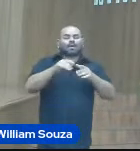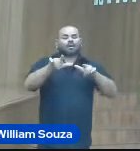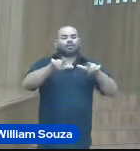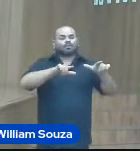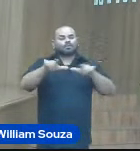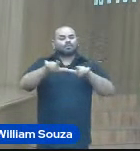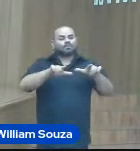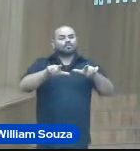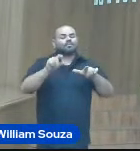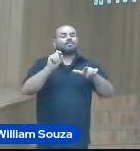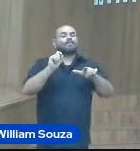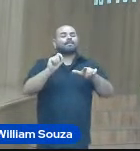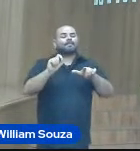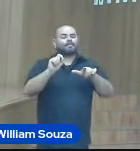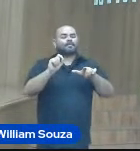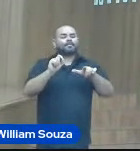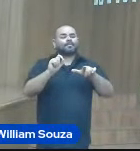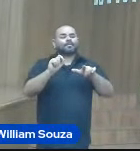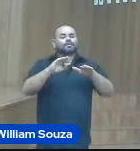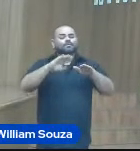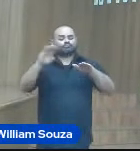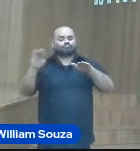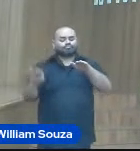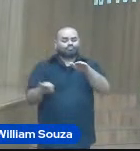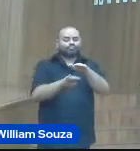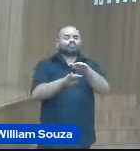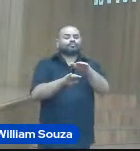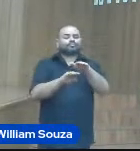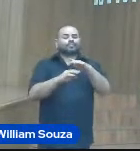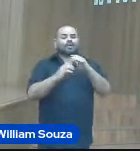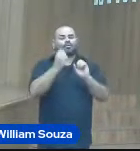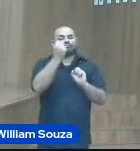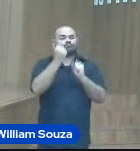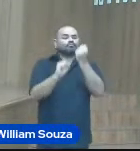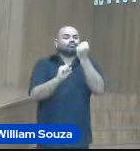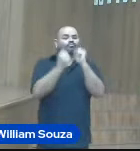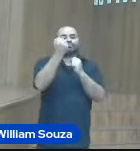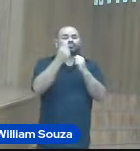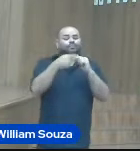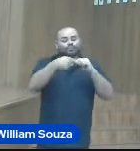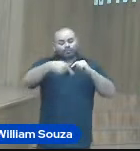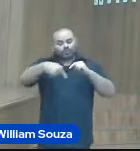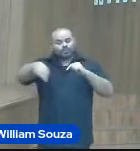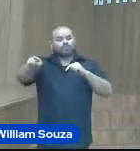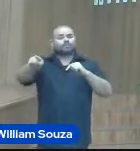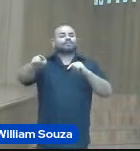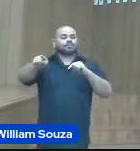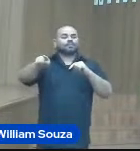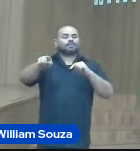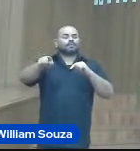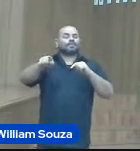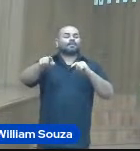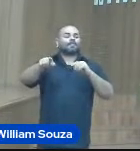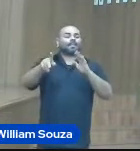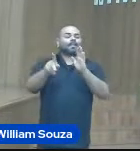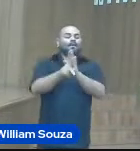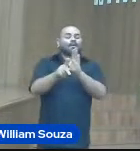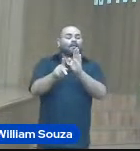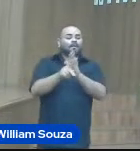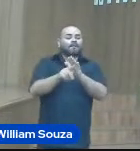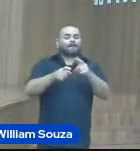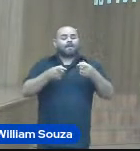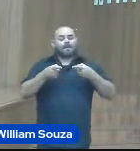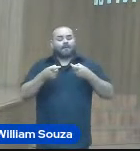para uma indústria que ia para a guerra. Roupa, tecido, e